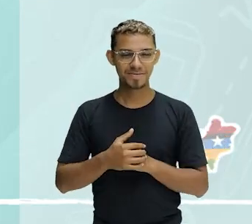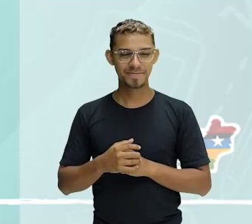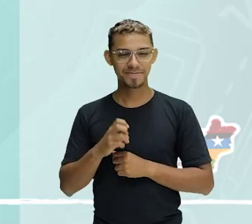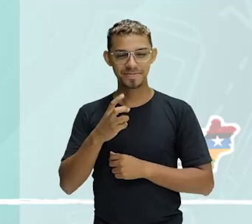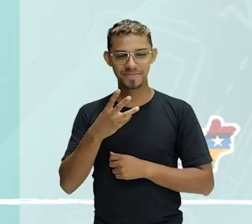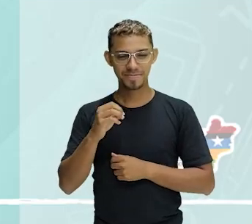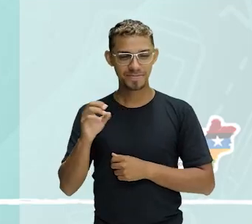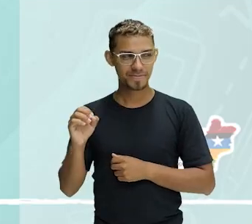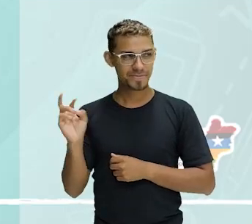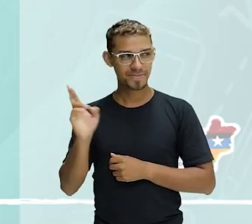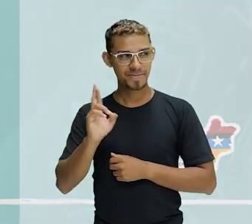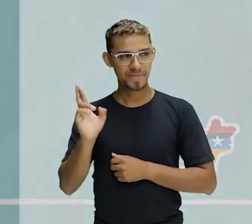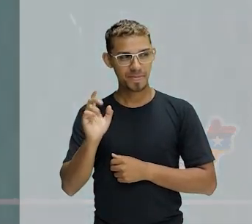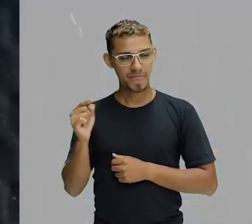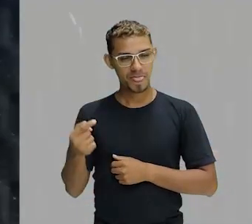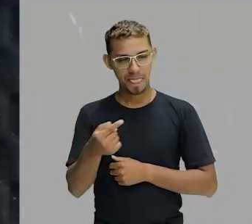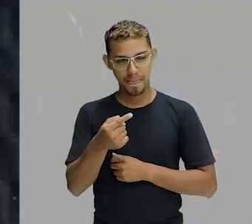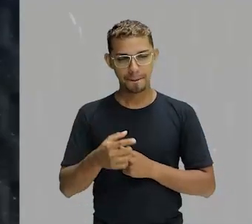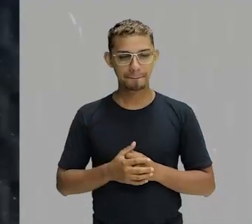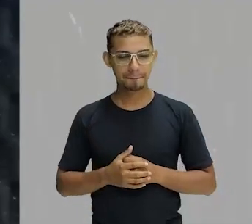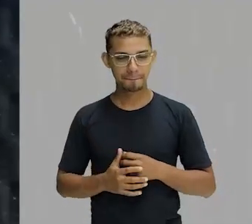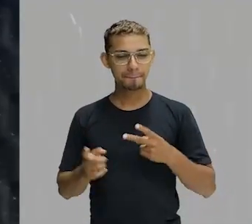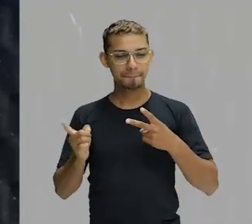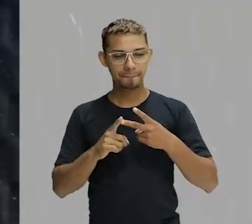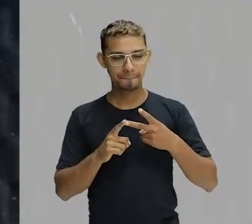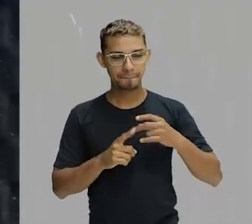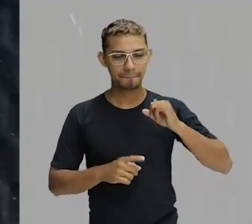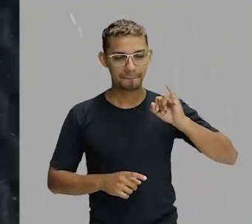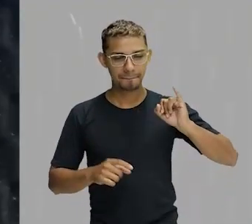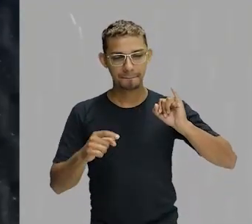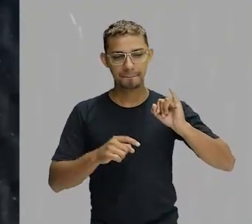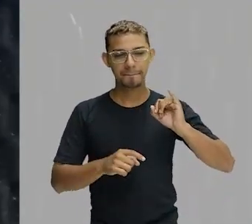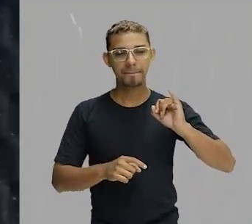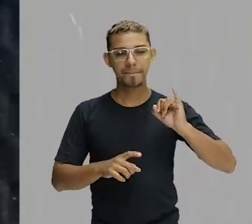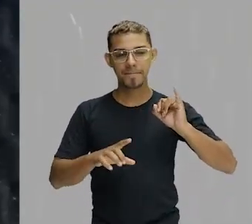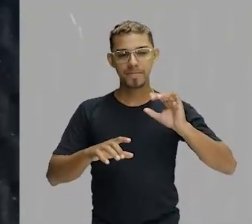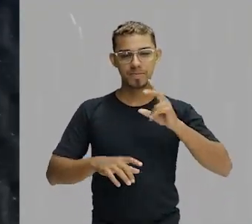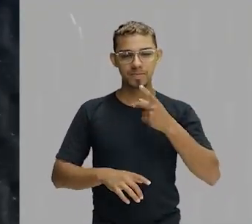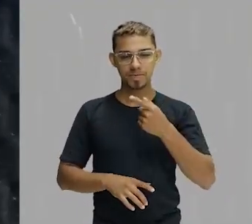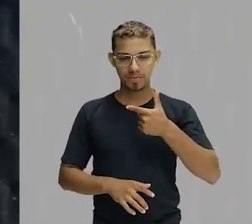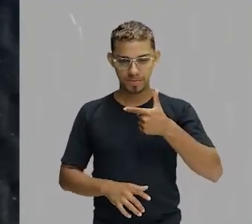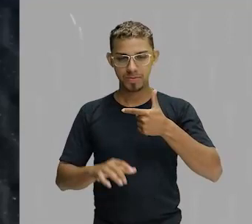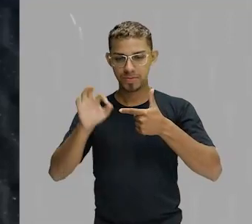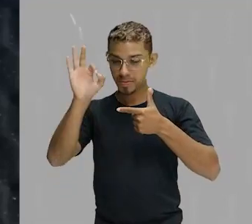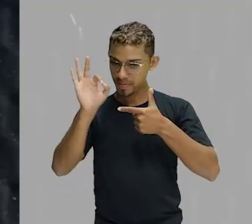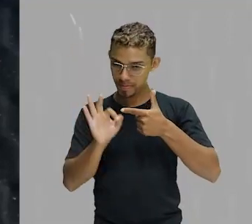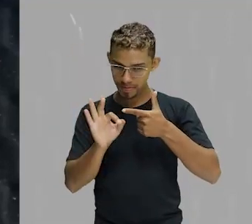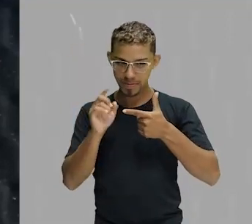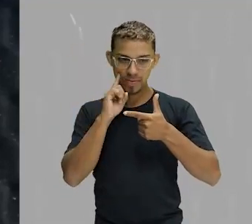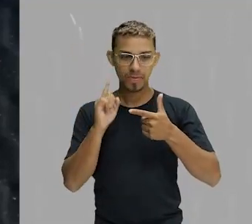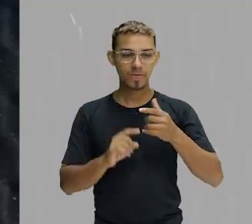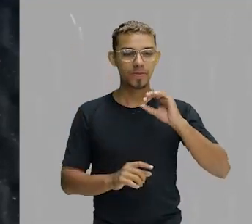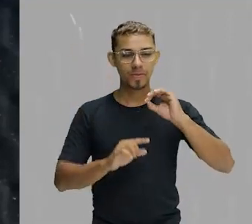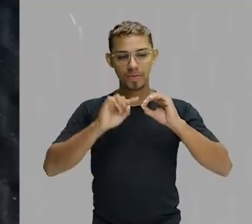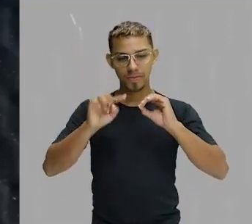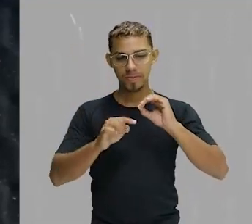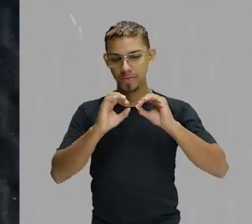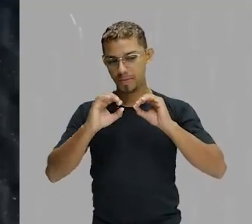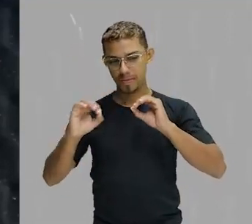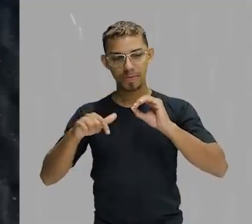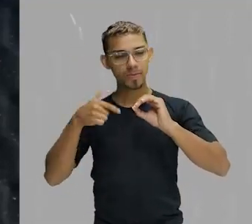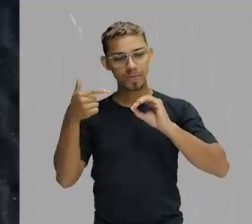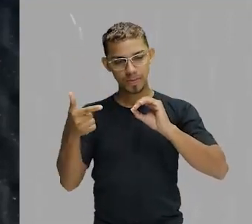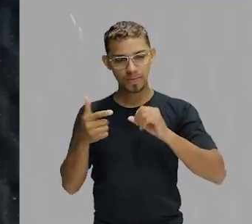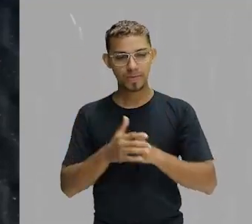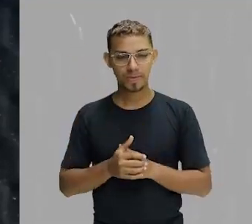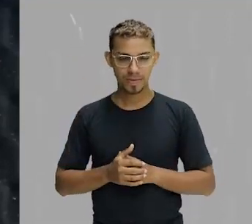lá no comecinho da questão. A taxa, ele falou também, ó, 2% ao mês. Então, esse 2%, 2 sobre 100,